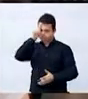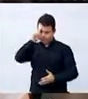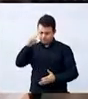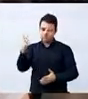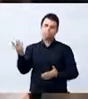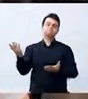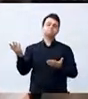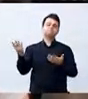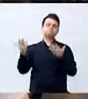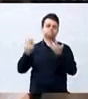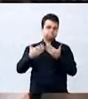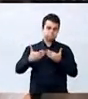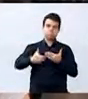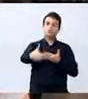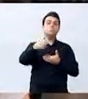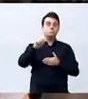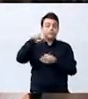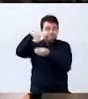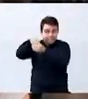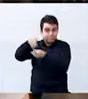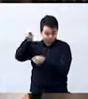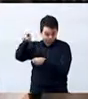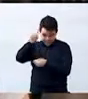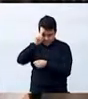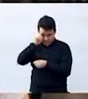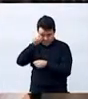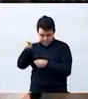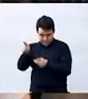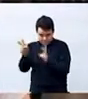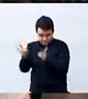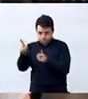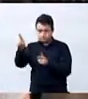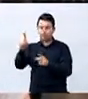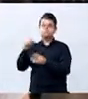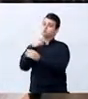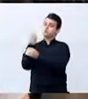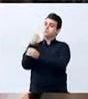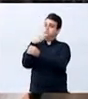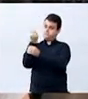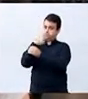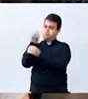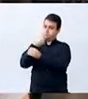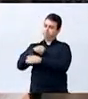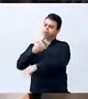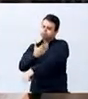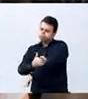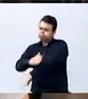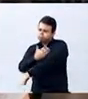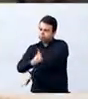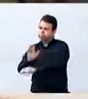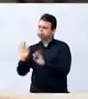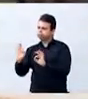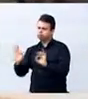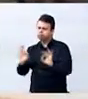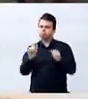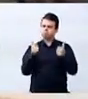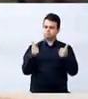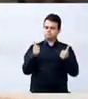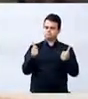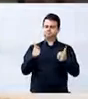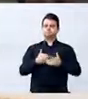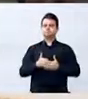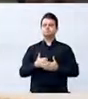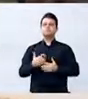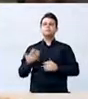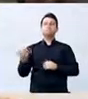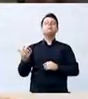E daí eu comecei já dentro do hospital mesmo a fazer fisioterapia, né, tudo certinho. E eu acho que uma coisa que